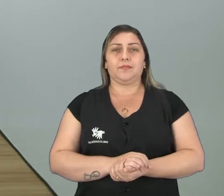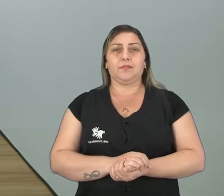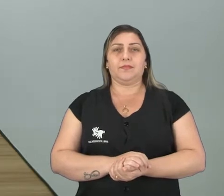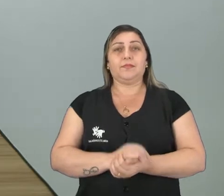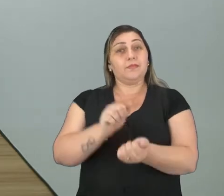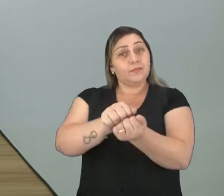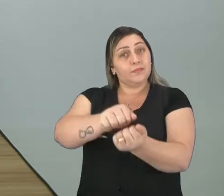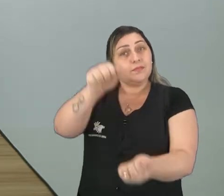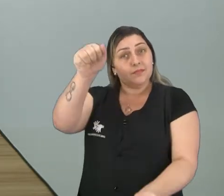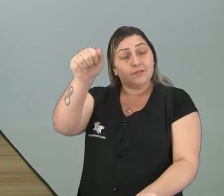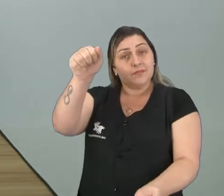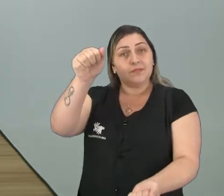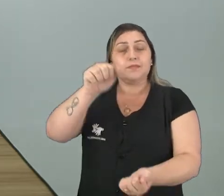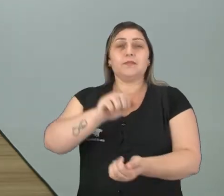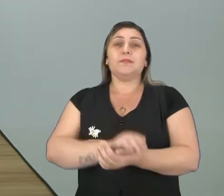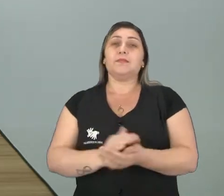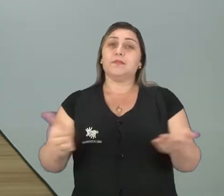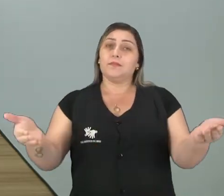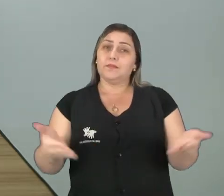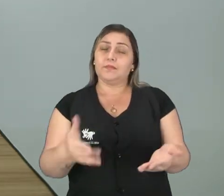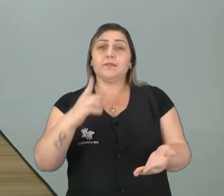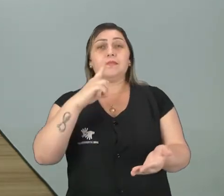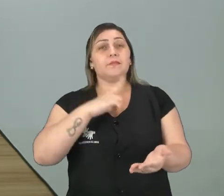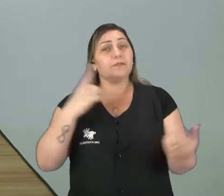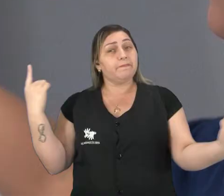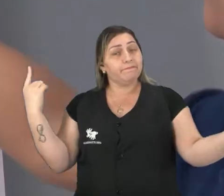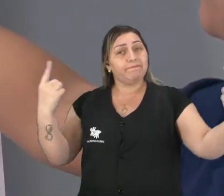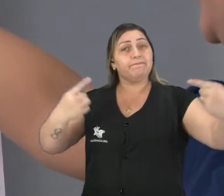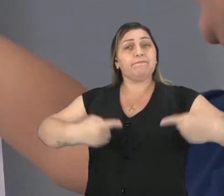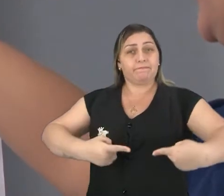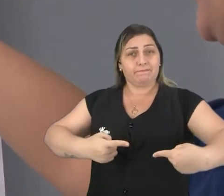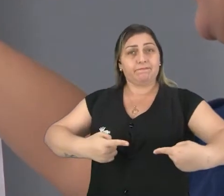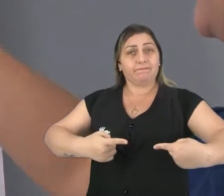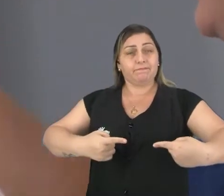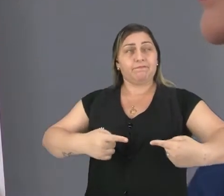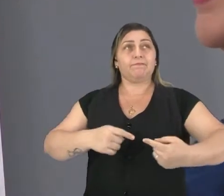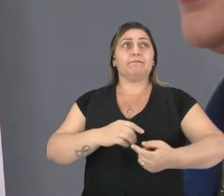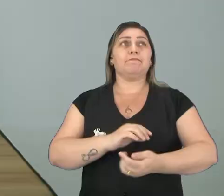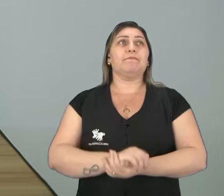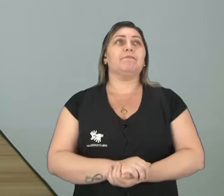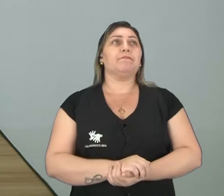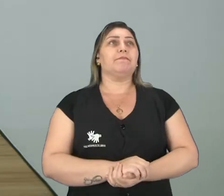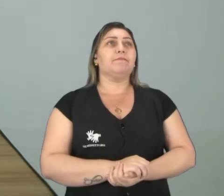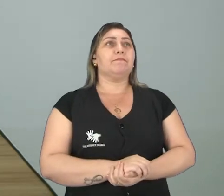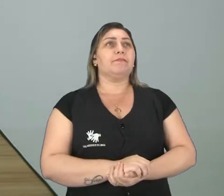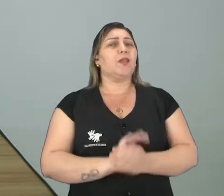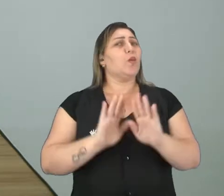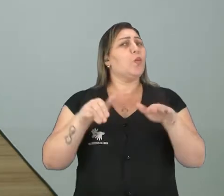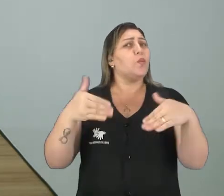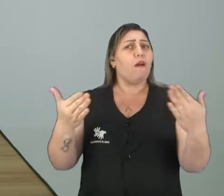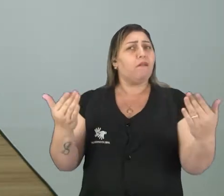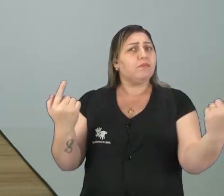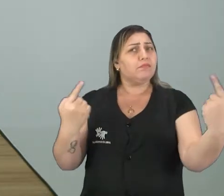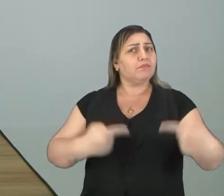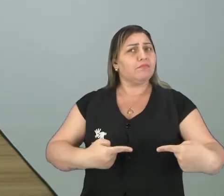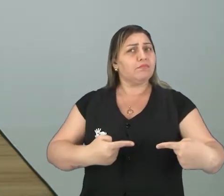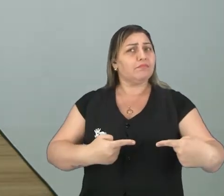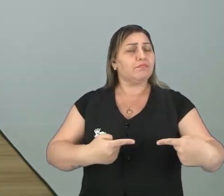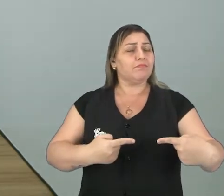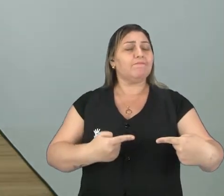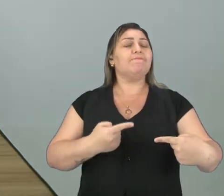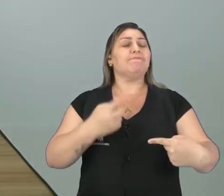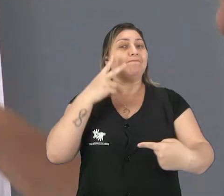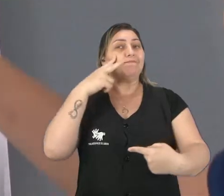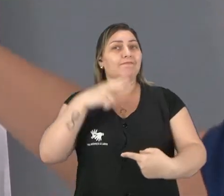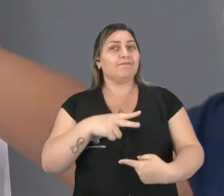Me acompanhe aqui no cartaz. Agora nós temos um desafio. Desafio. Qual será esse desafio?